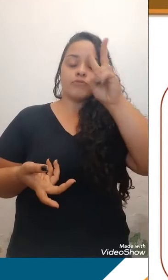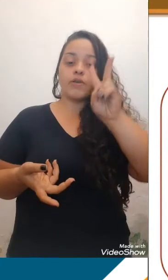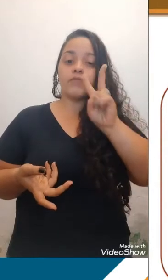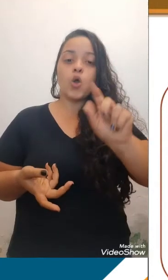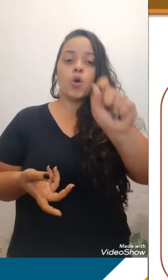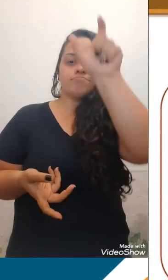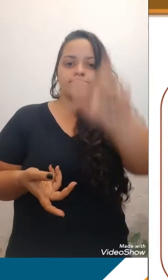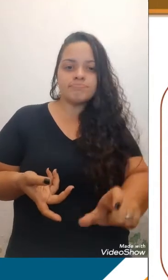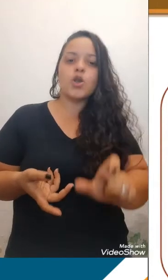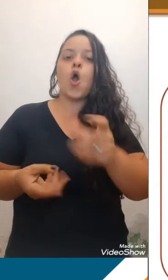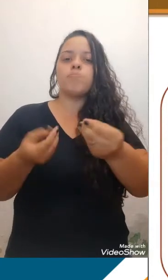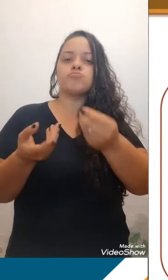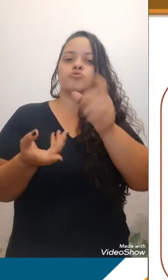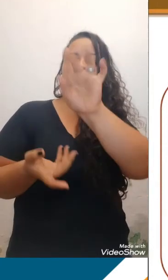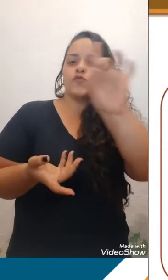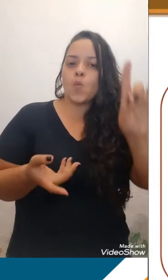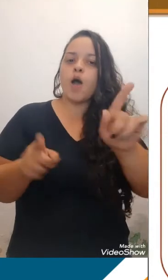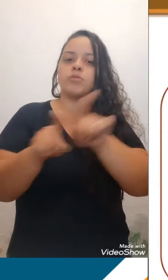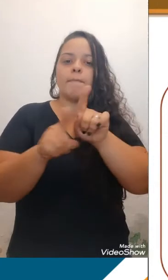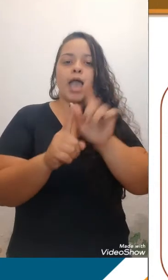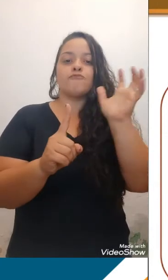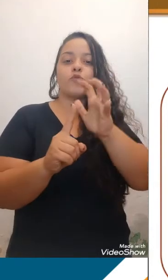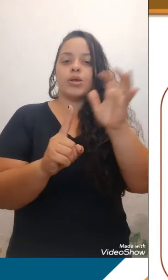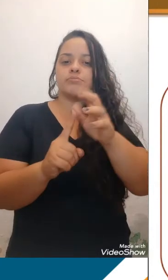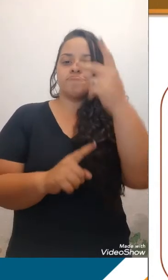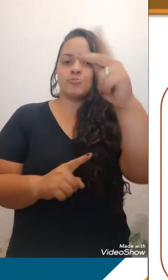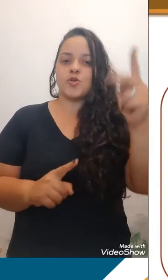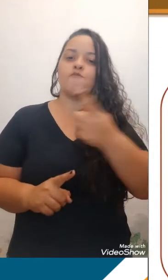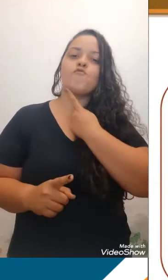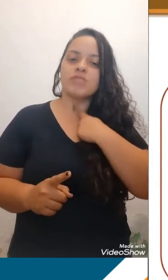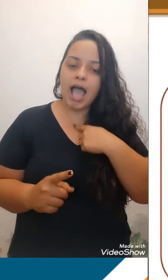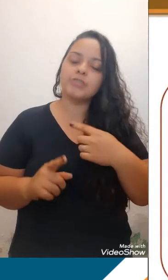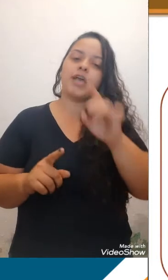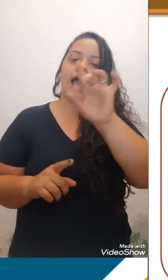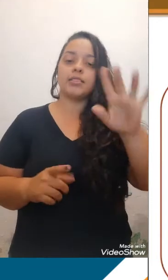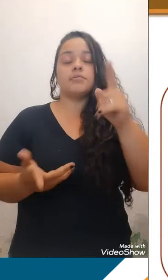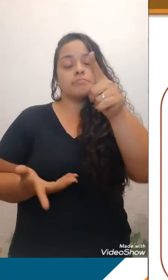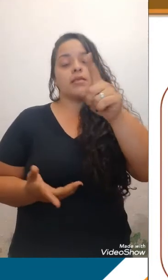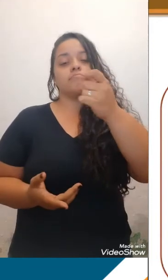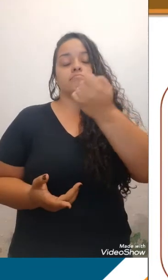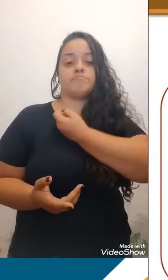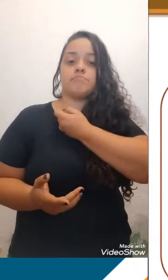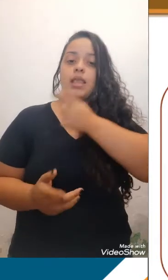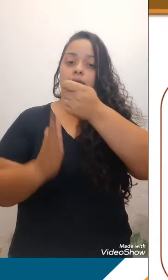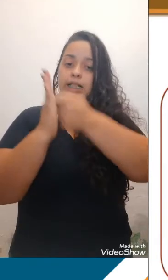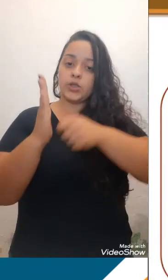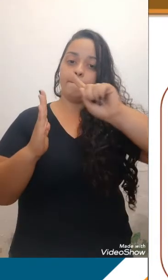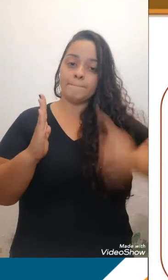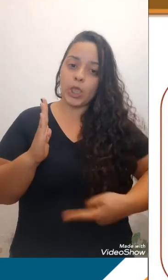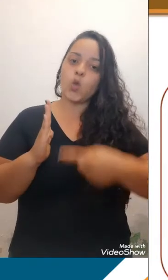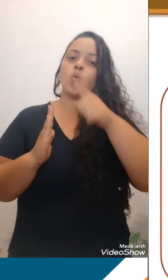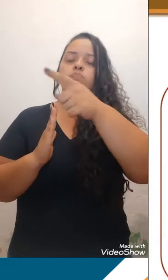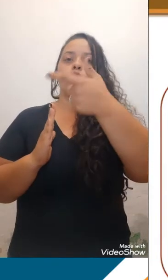individuais, direcionar o consumo e ainda influenciar as escolhas e gostos de cada um. Essa foi uma redação nota 1000